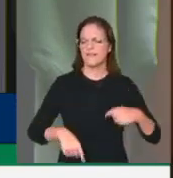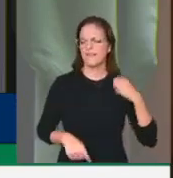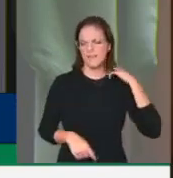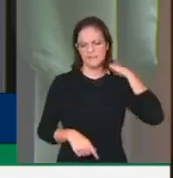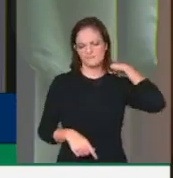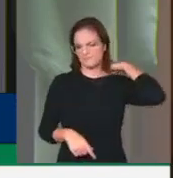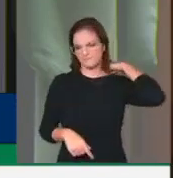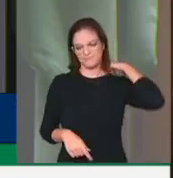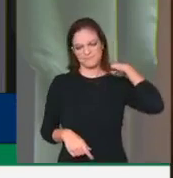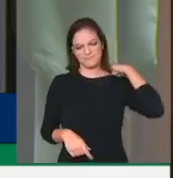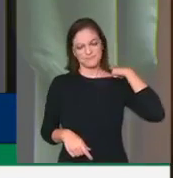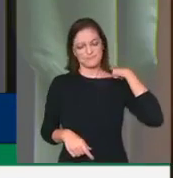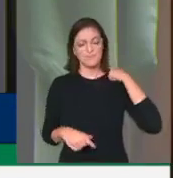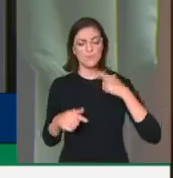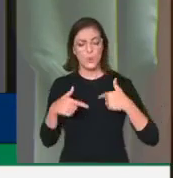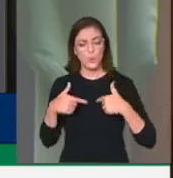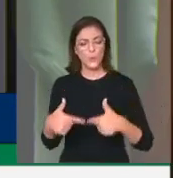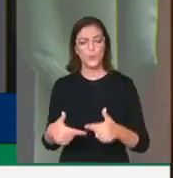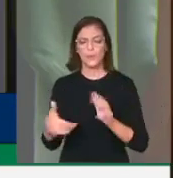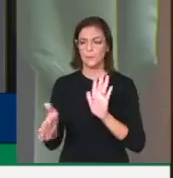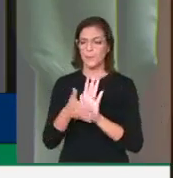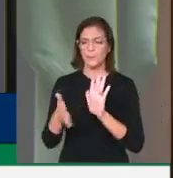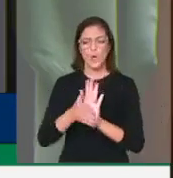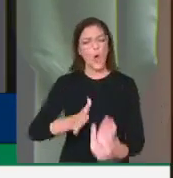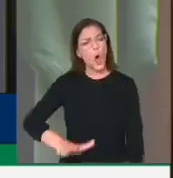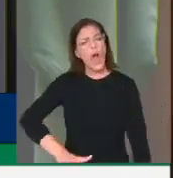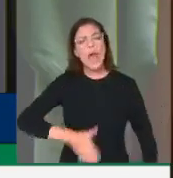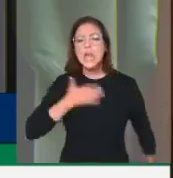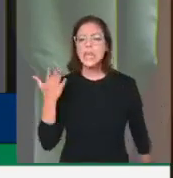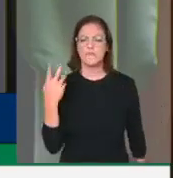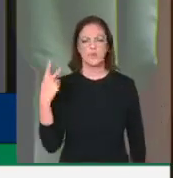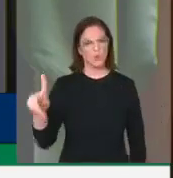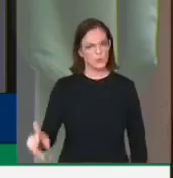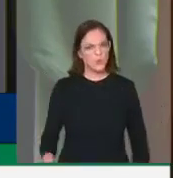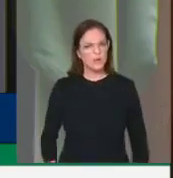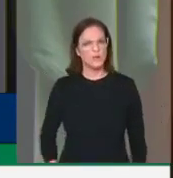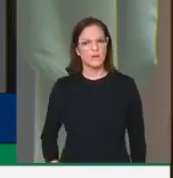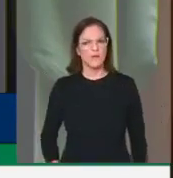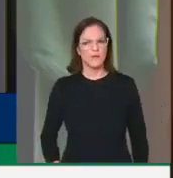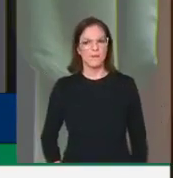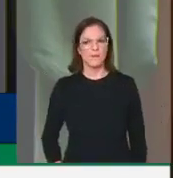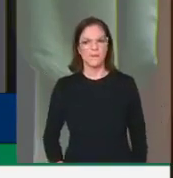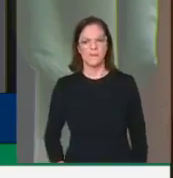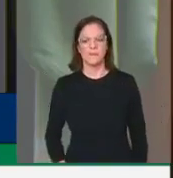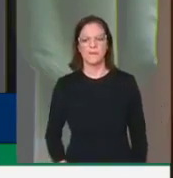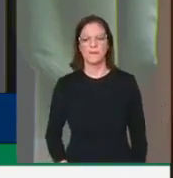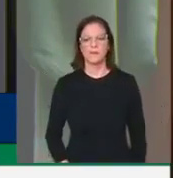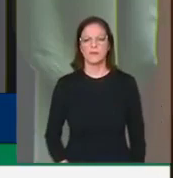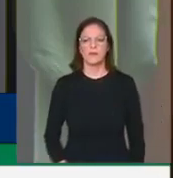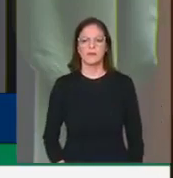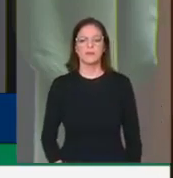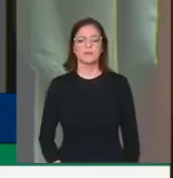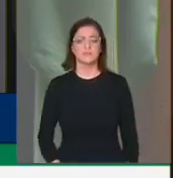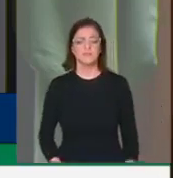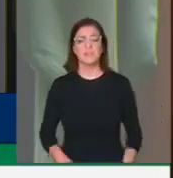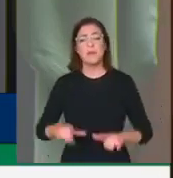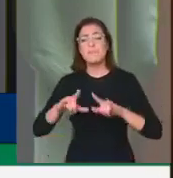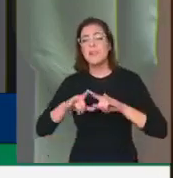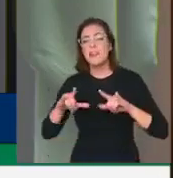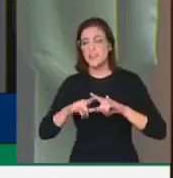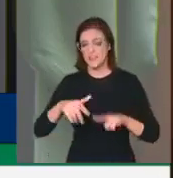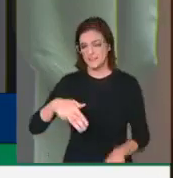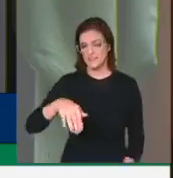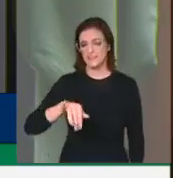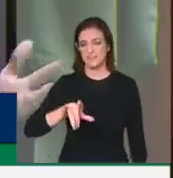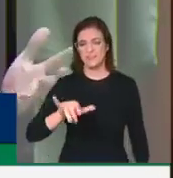nós enfrentamos um pacote de proposta horrorosa que o senhor apresentou aqui. E entre as milícias, o senhor tinha um texto